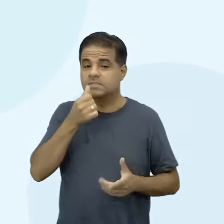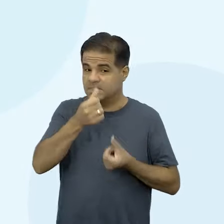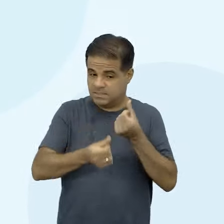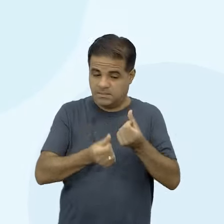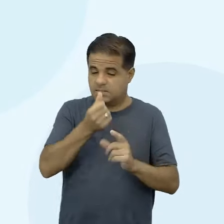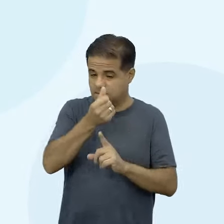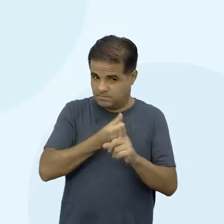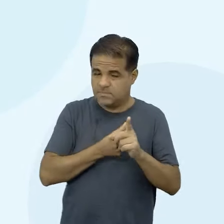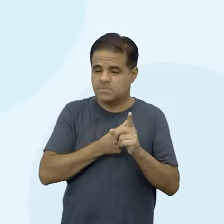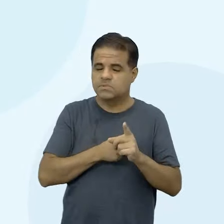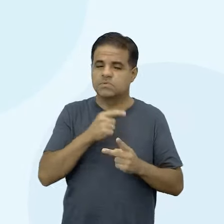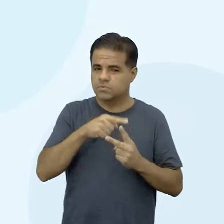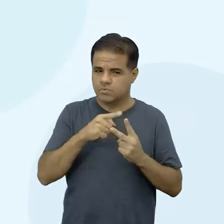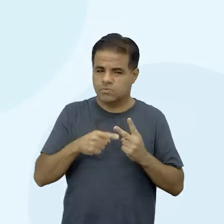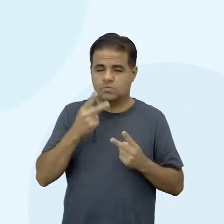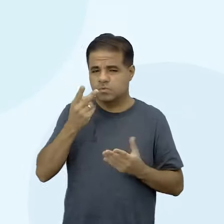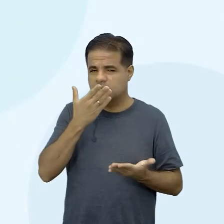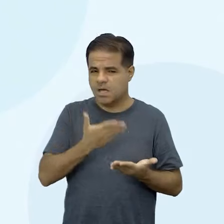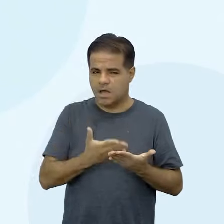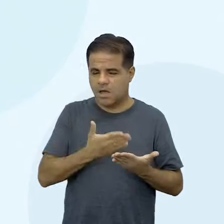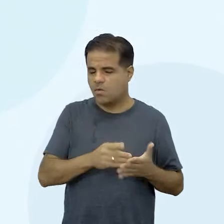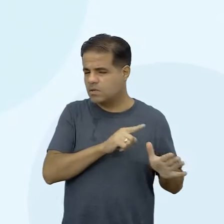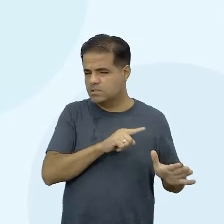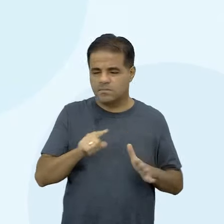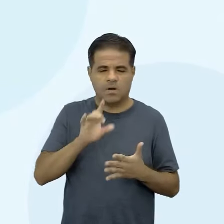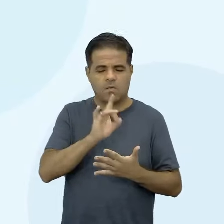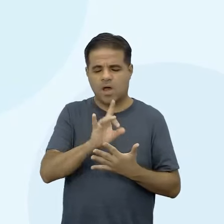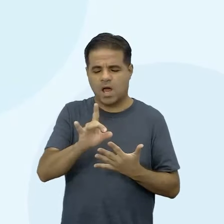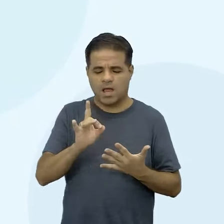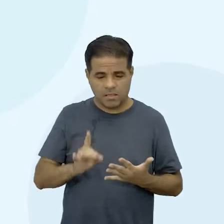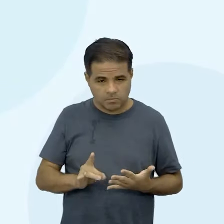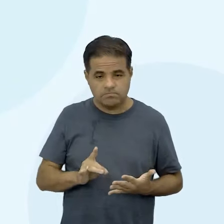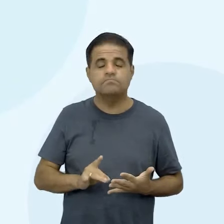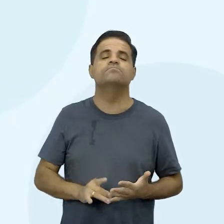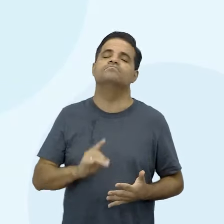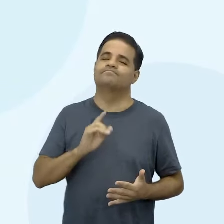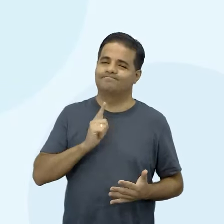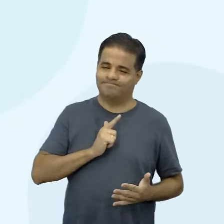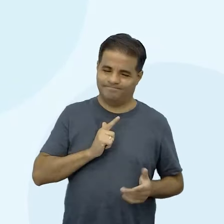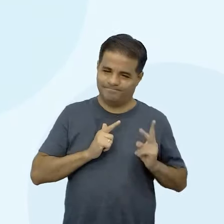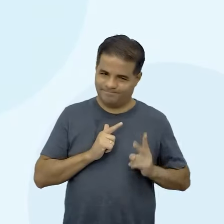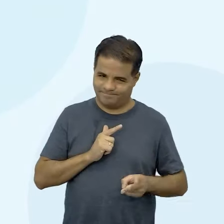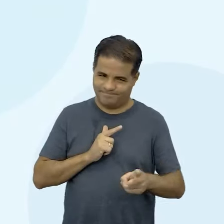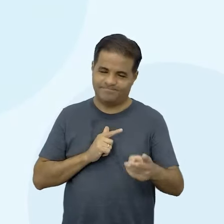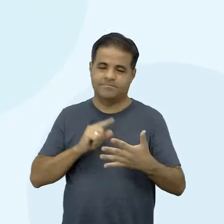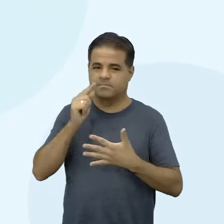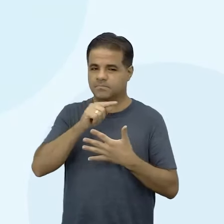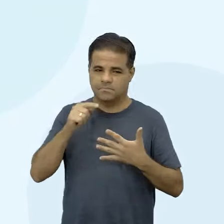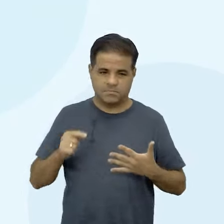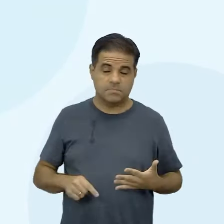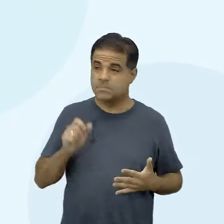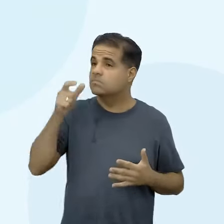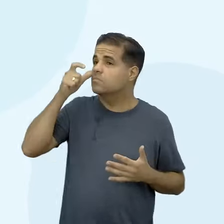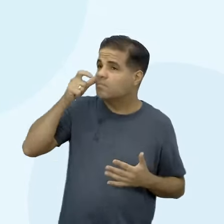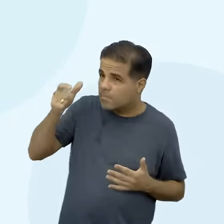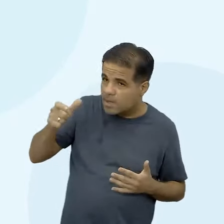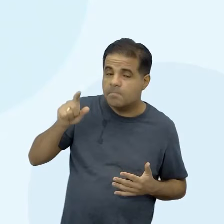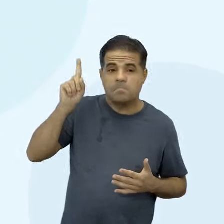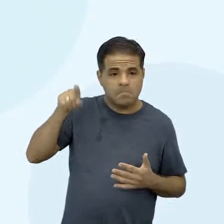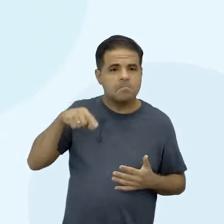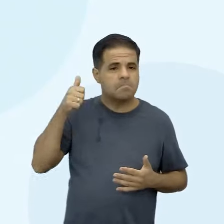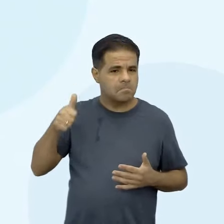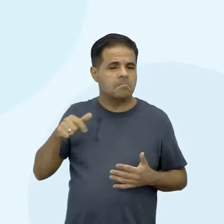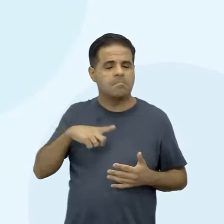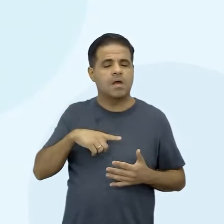meses, tá? Com 2 aulas semanais cada um. E ele vai ter sempre assim, cada componente curricular, se vocês olharem o mapa,